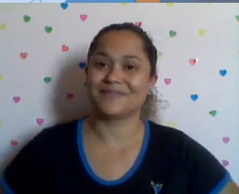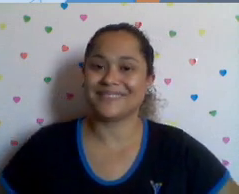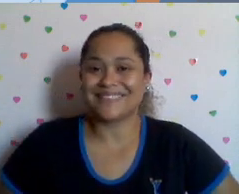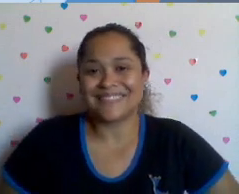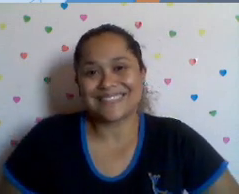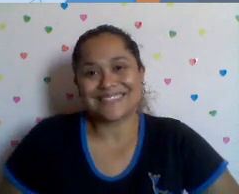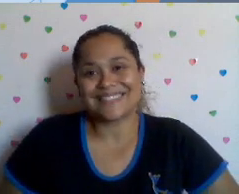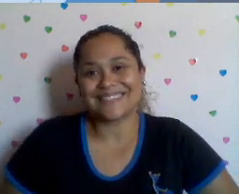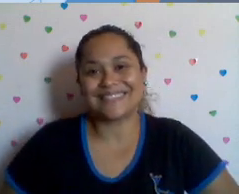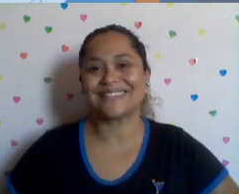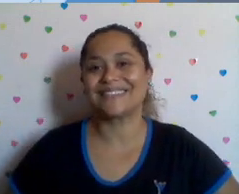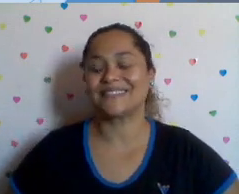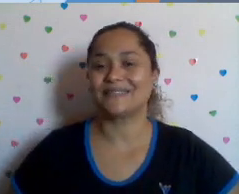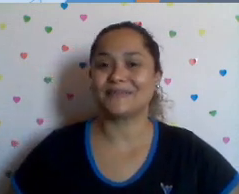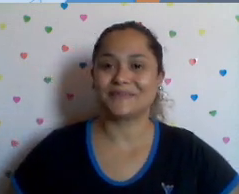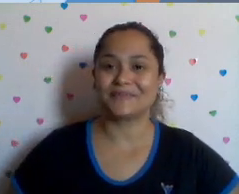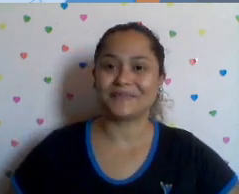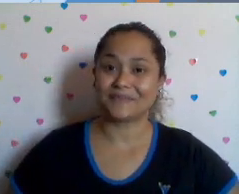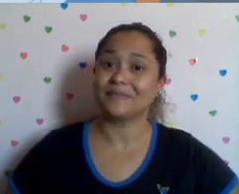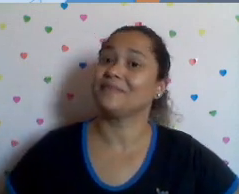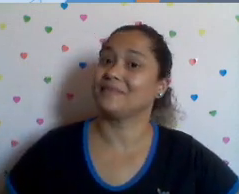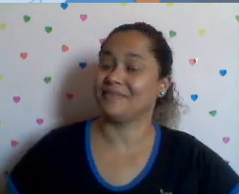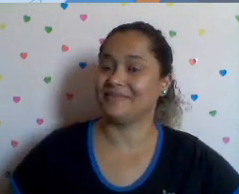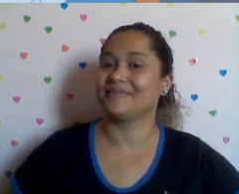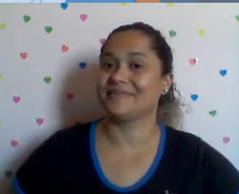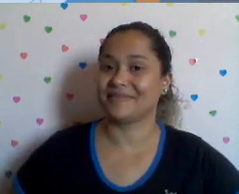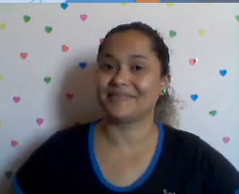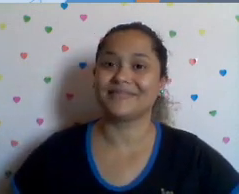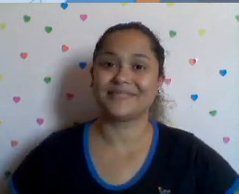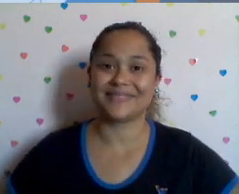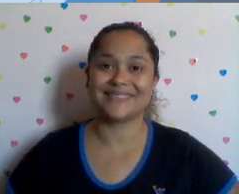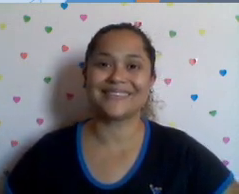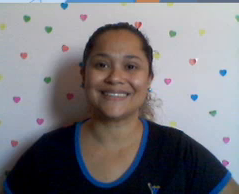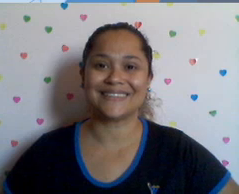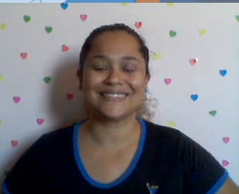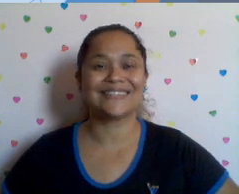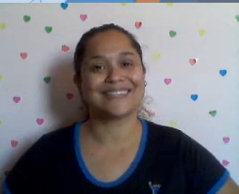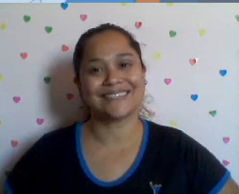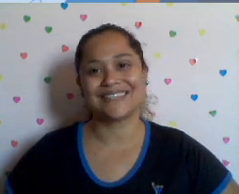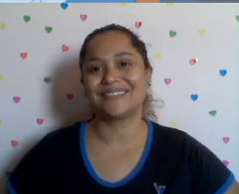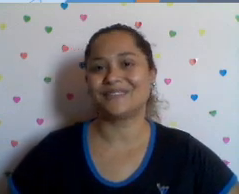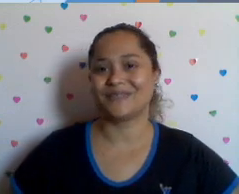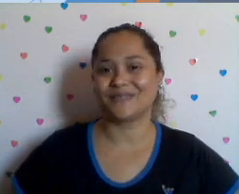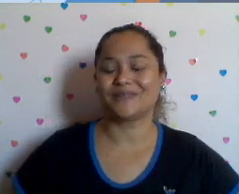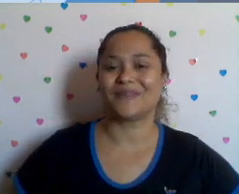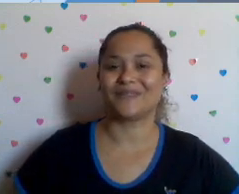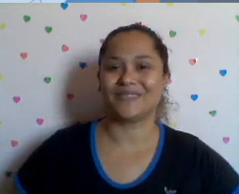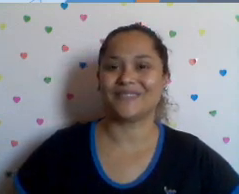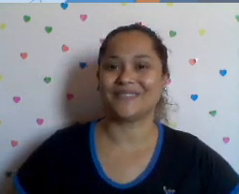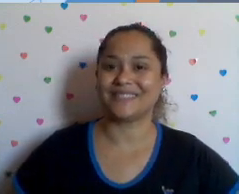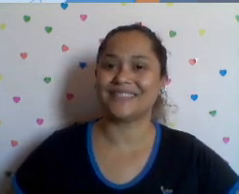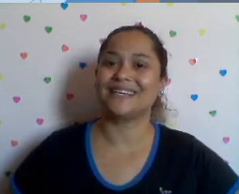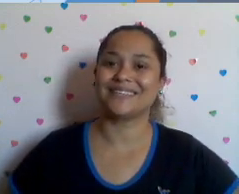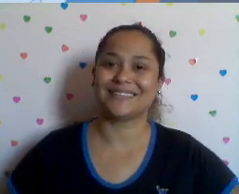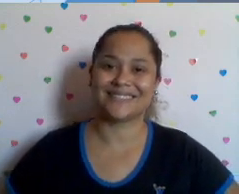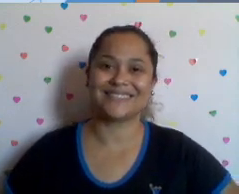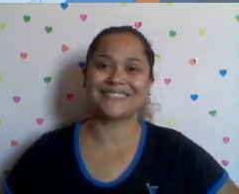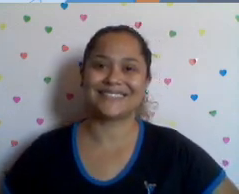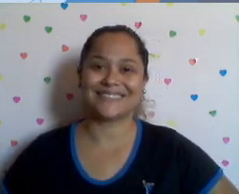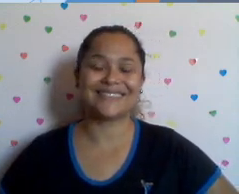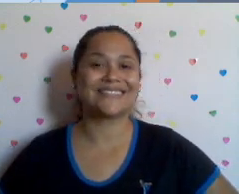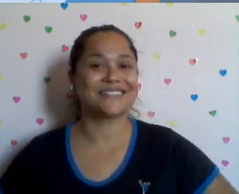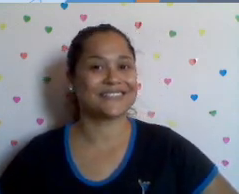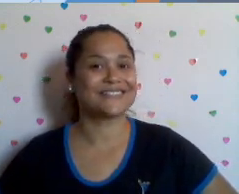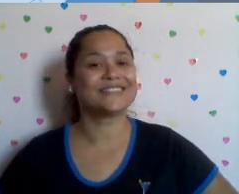se aproximar a esta canção. De forma de uma bola para o centro de uma flor, a